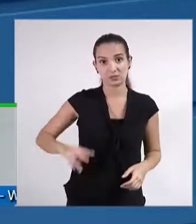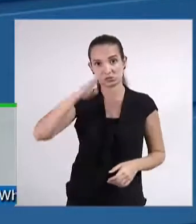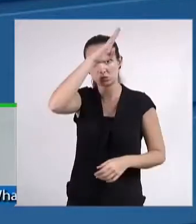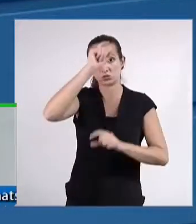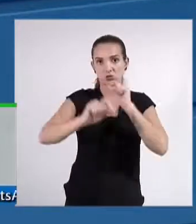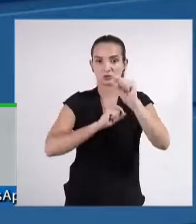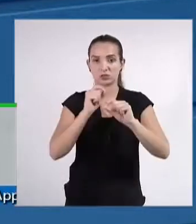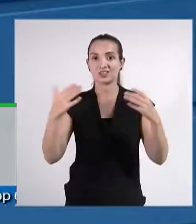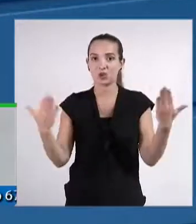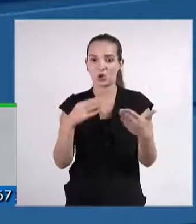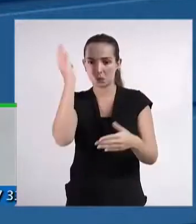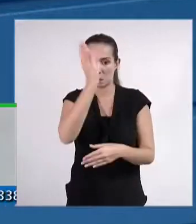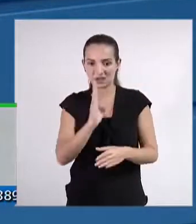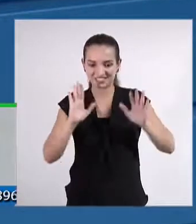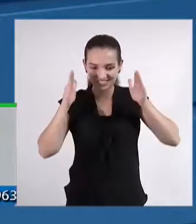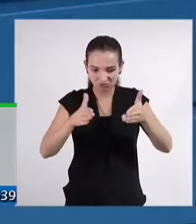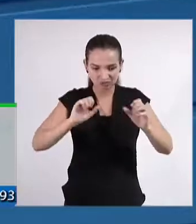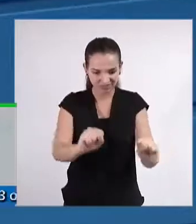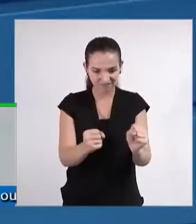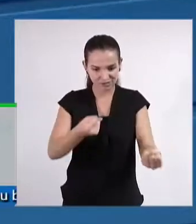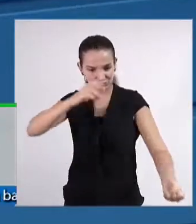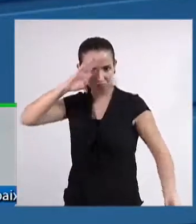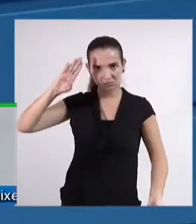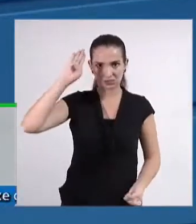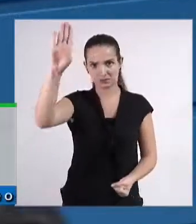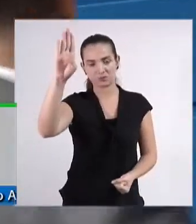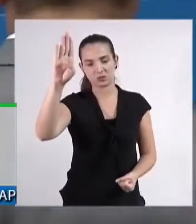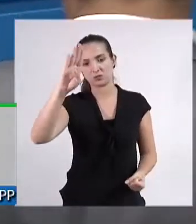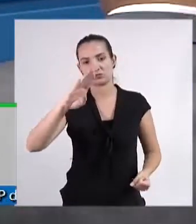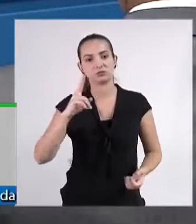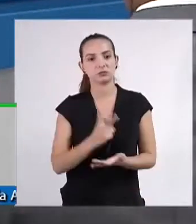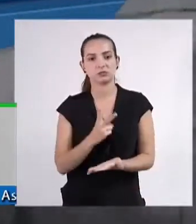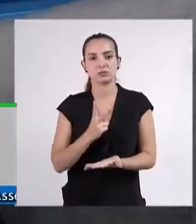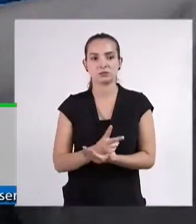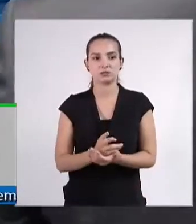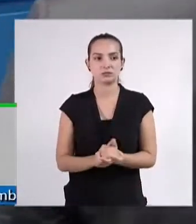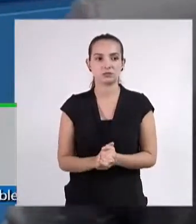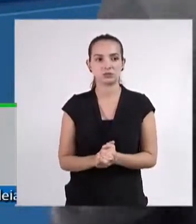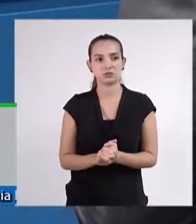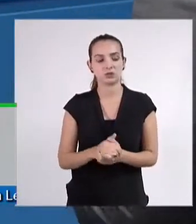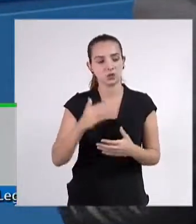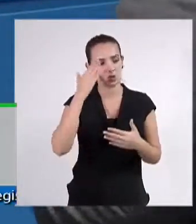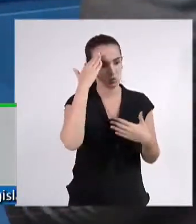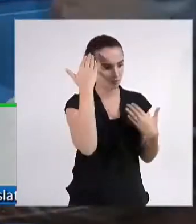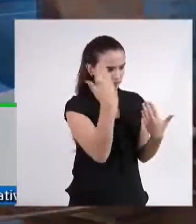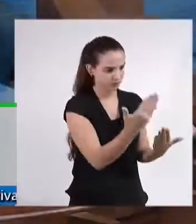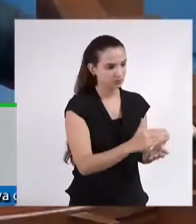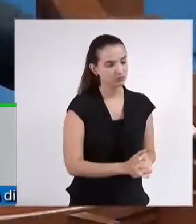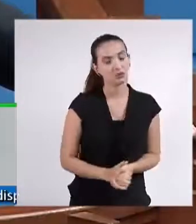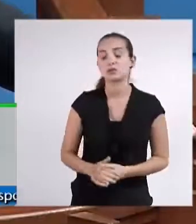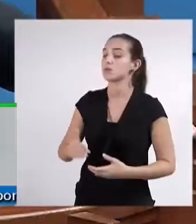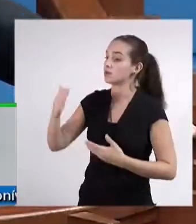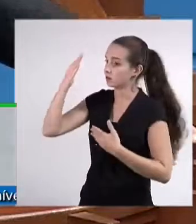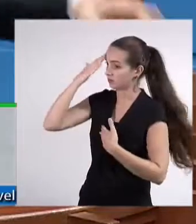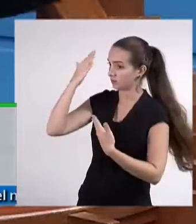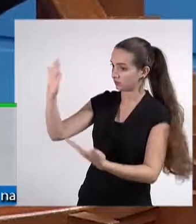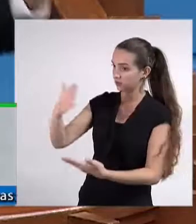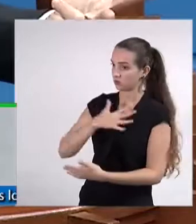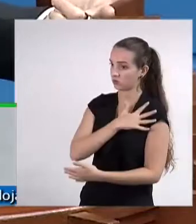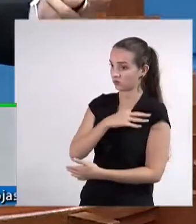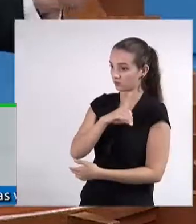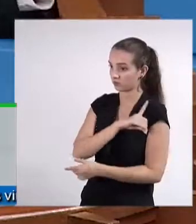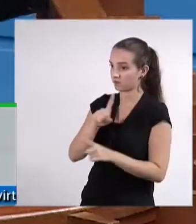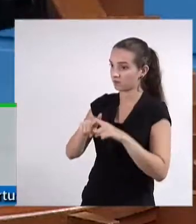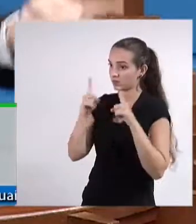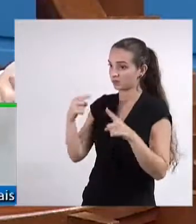que os interesses nacionais serão defendidos a todo custo. Muito obrigado pela parte. Eu agradeço a parte de Vossa Excelência, mas eu